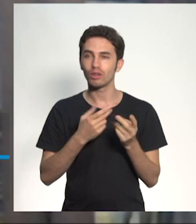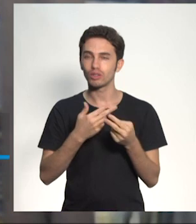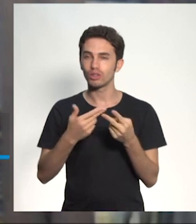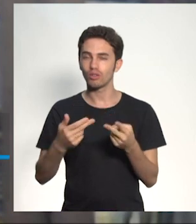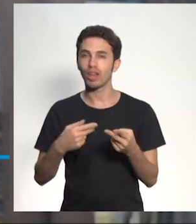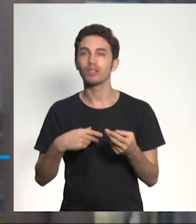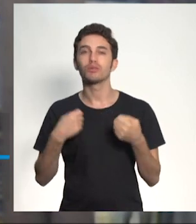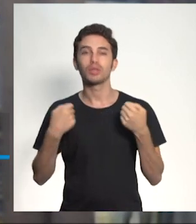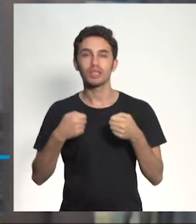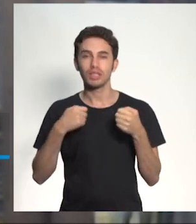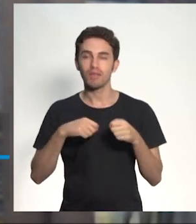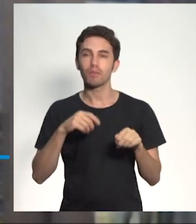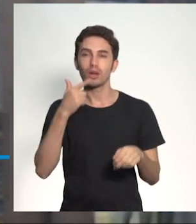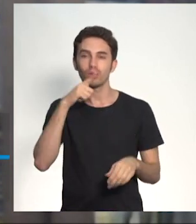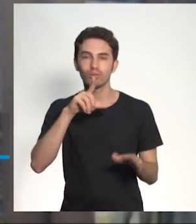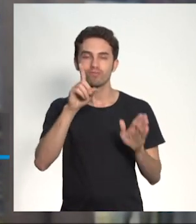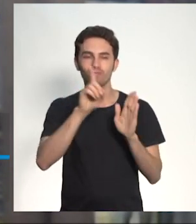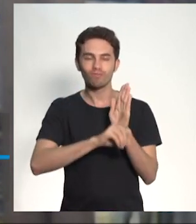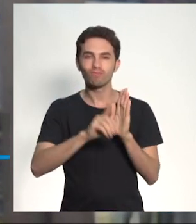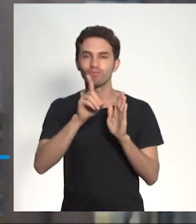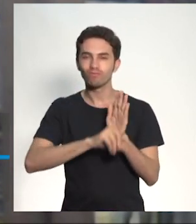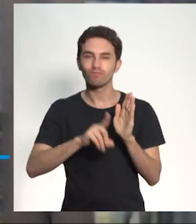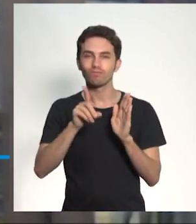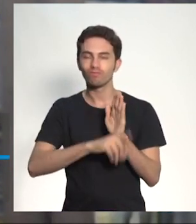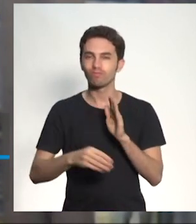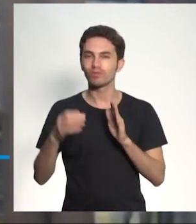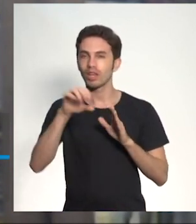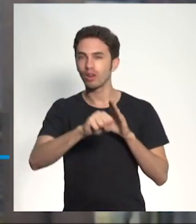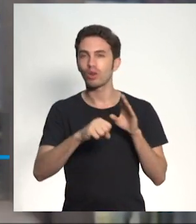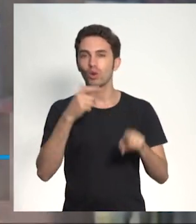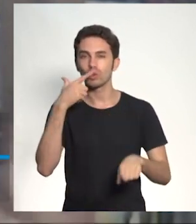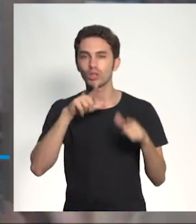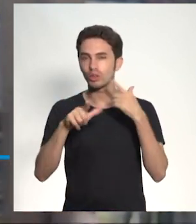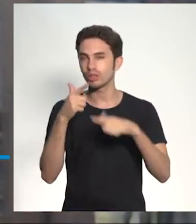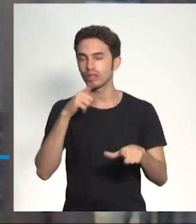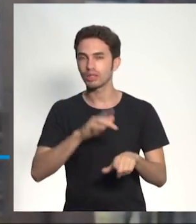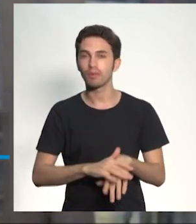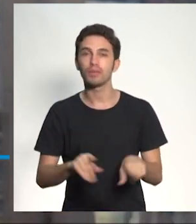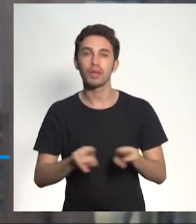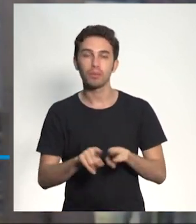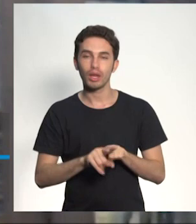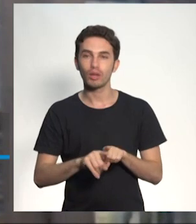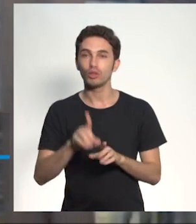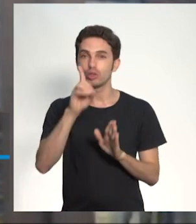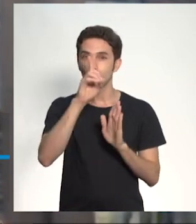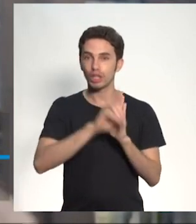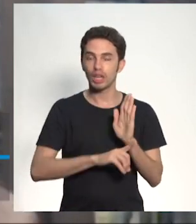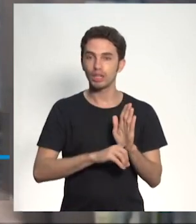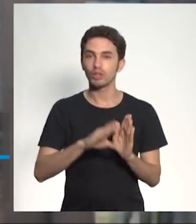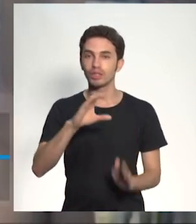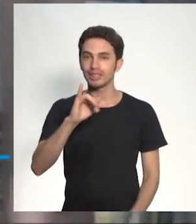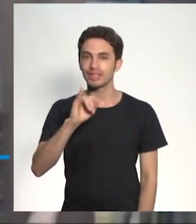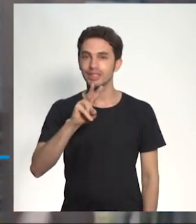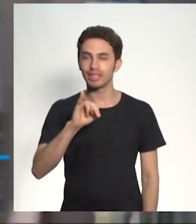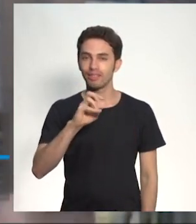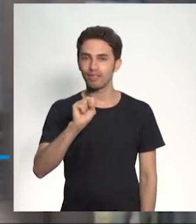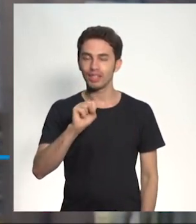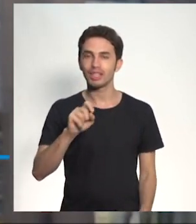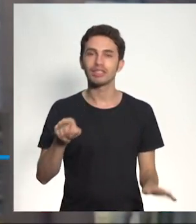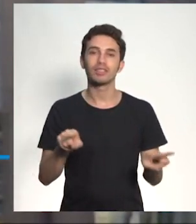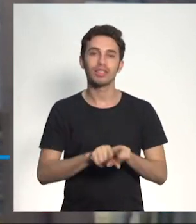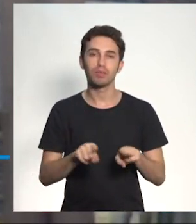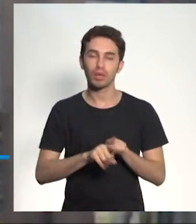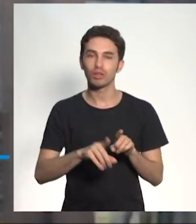conquistados. Nós também falamos sobre os direitos civis, né? Os direitos relacionados às liberdades, os direitos políticos,